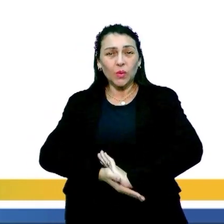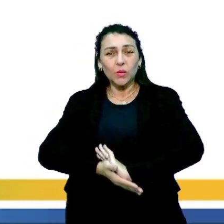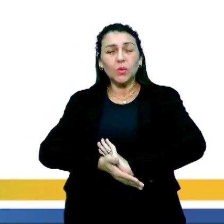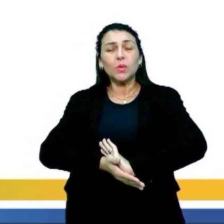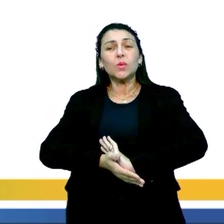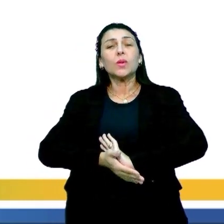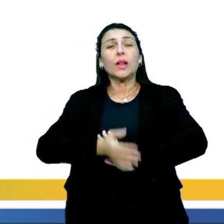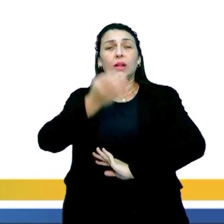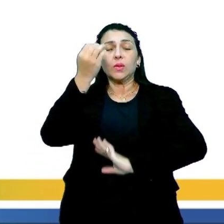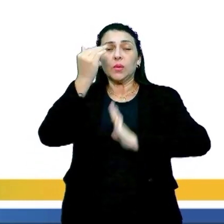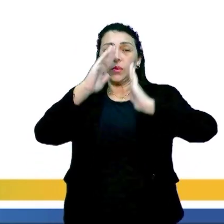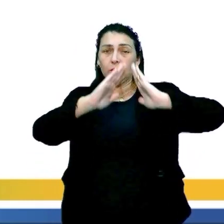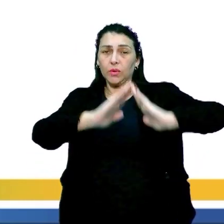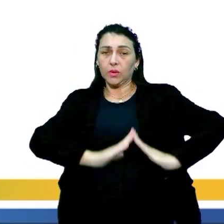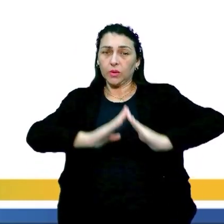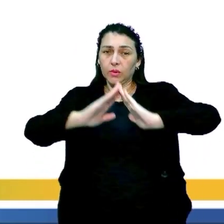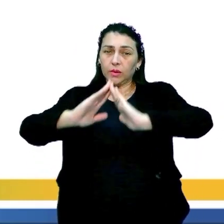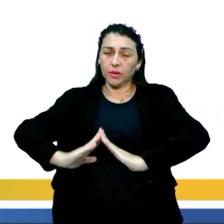nossas indústrias,